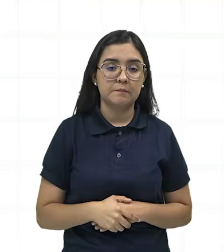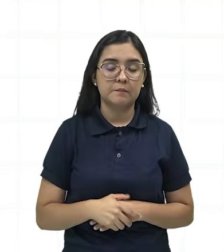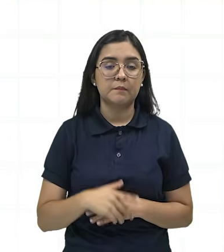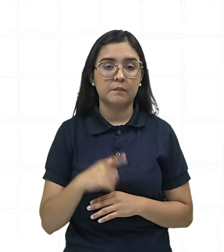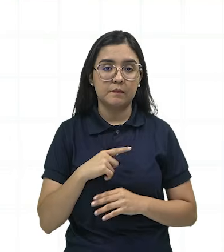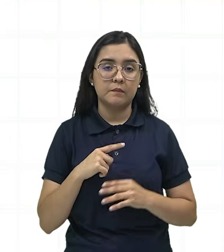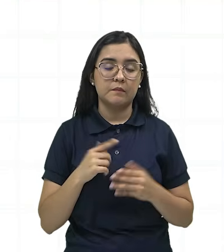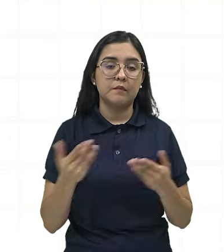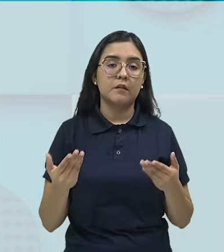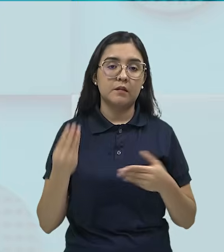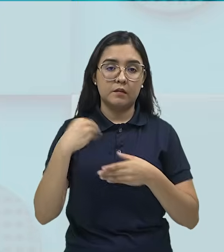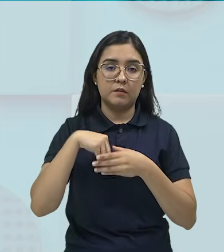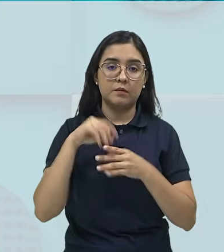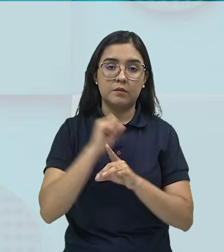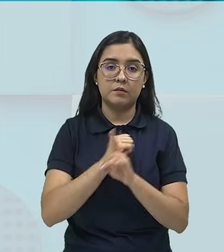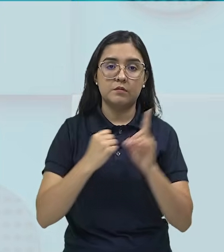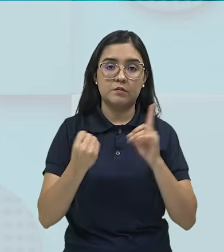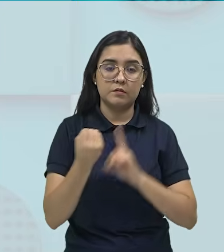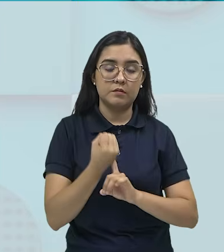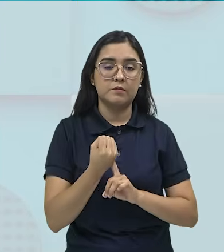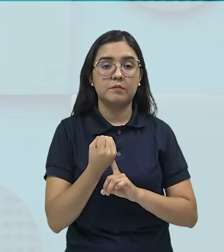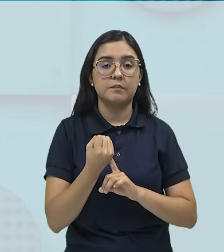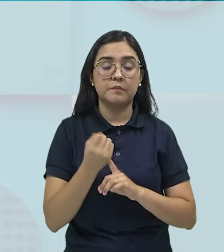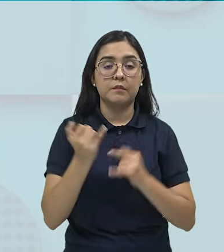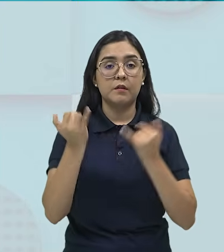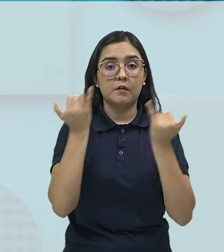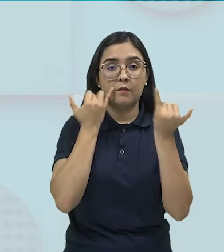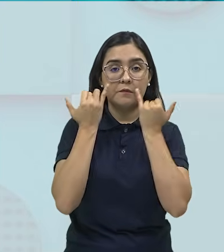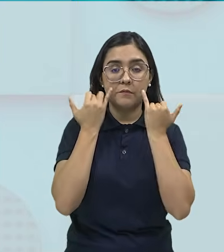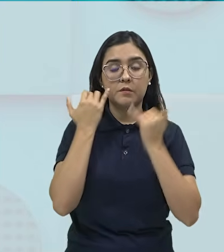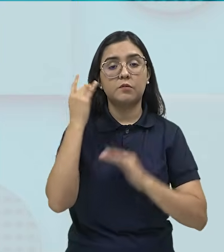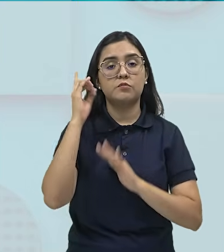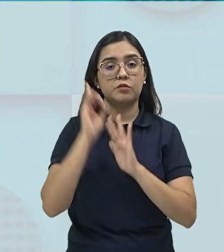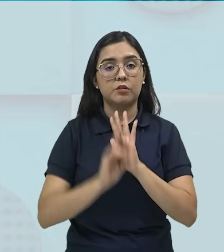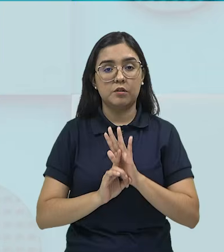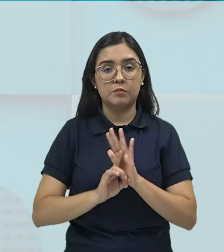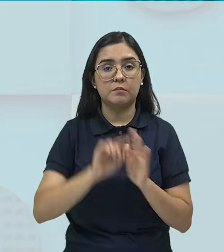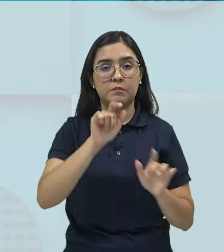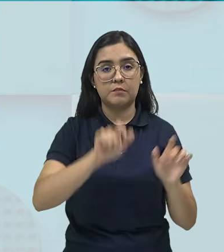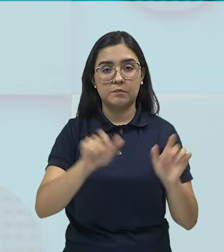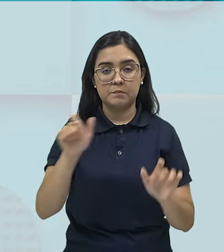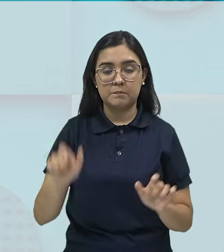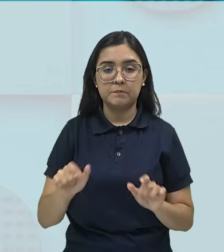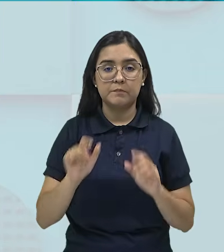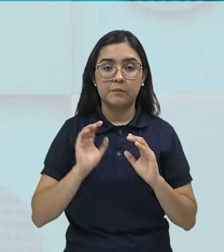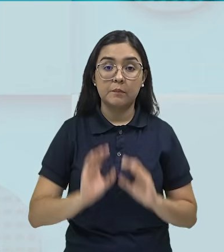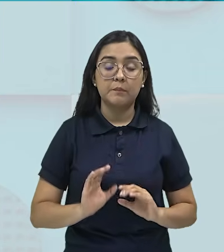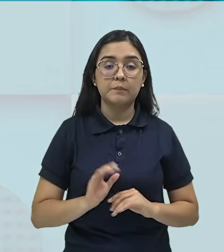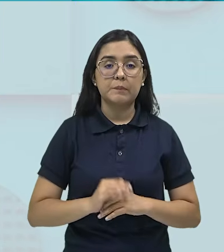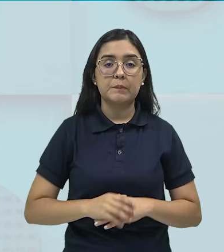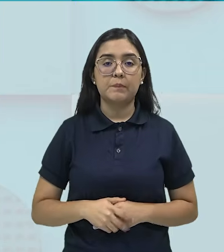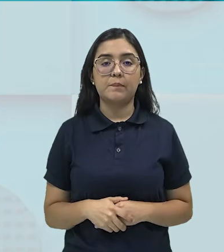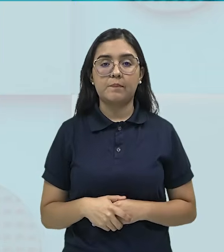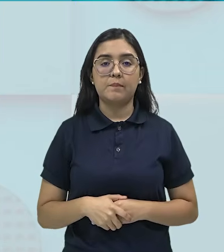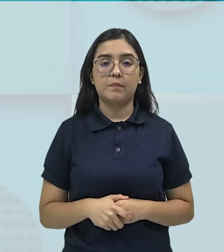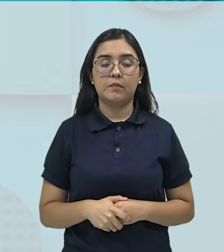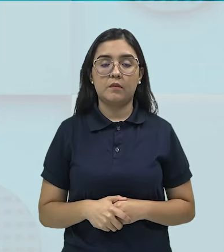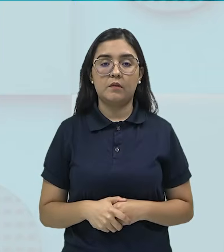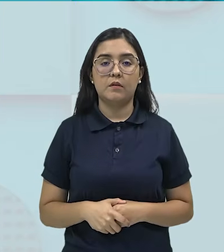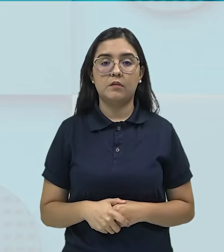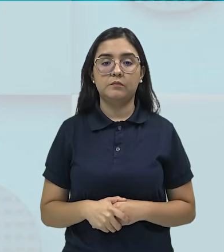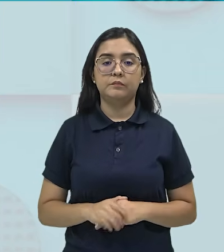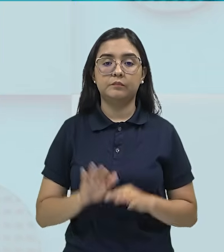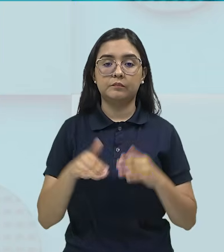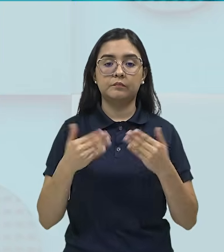na sociedade. E a informação ela é um direito para todos os cidadãos. Então,